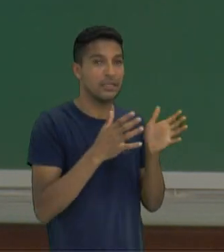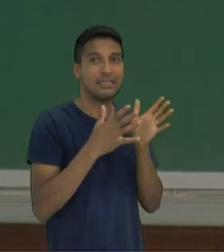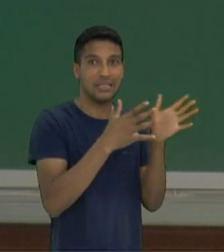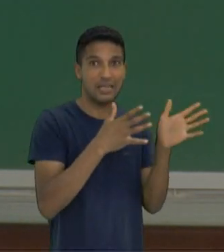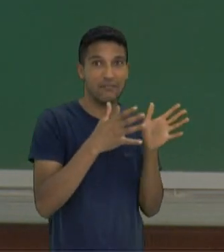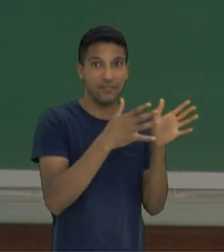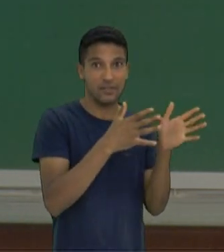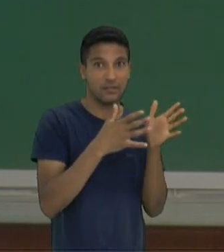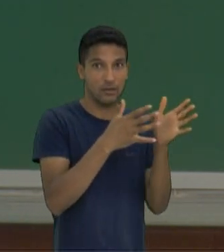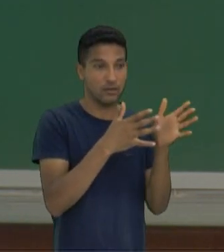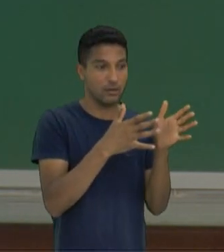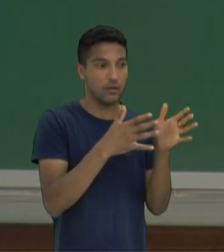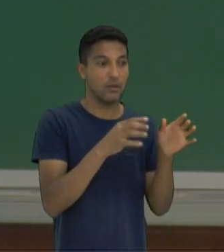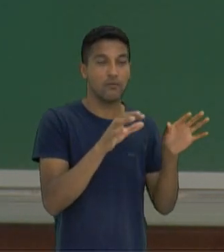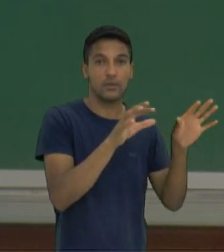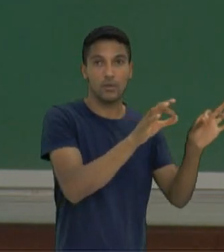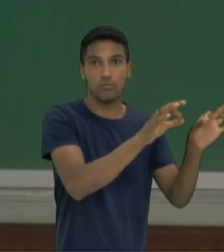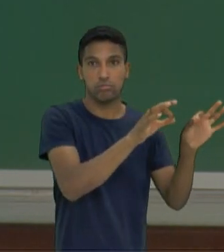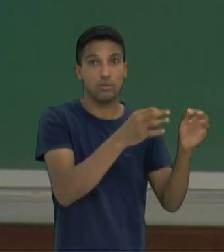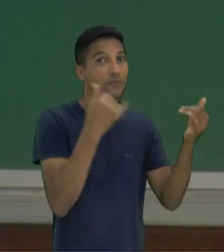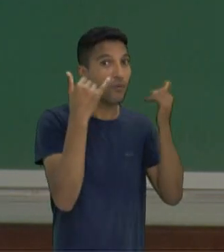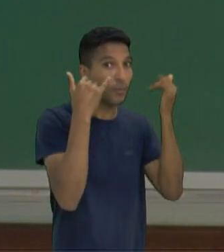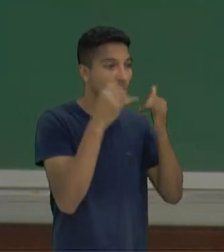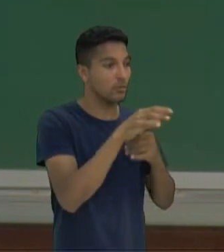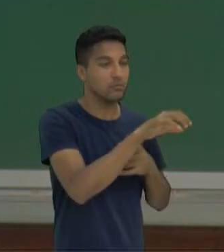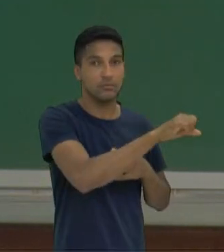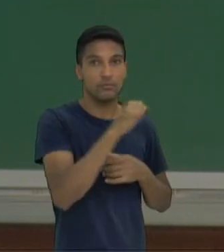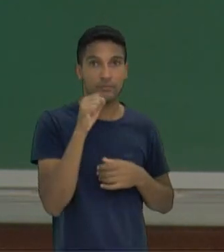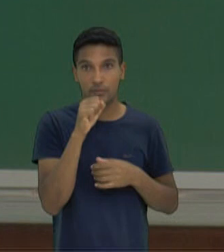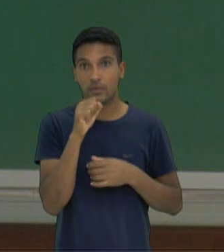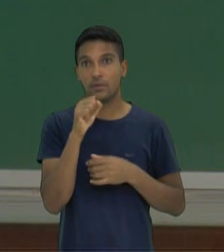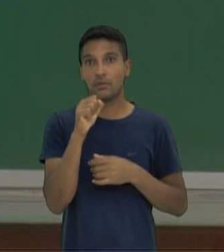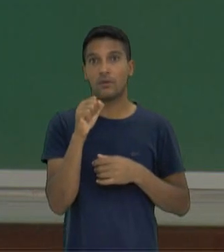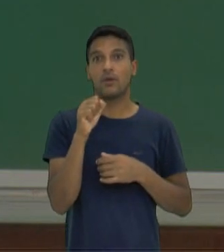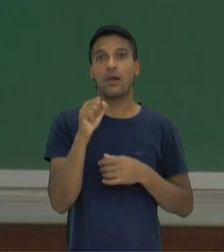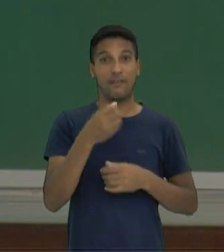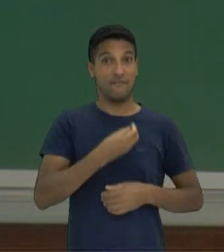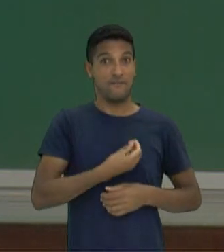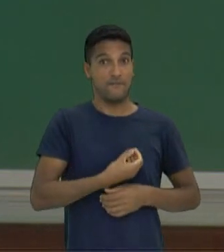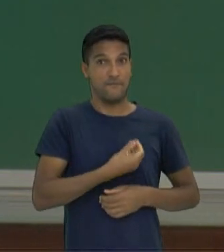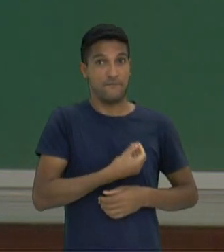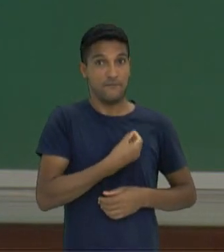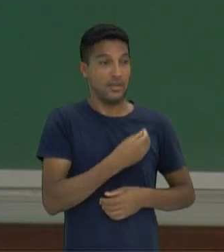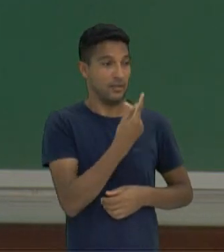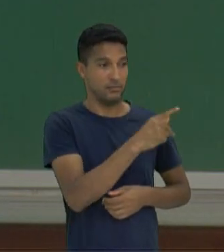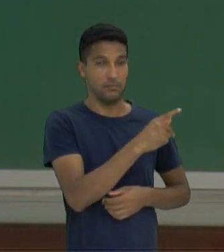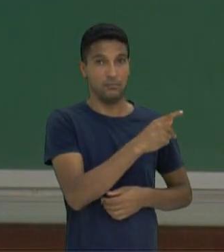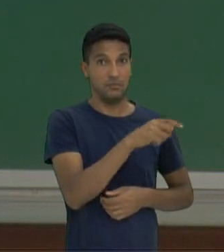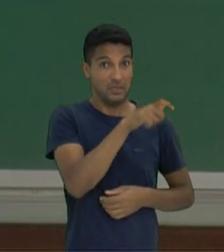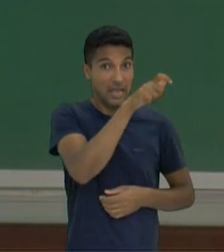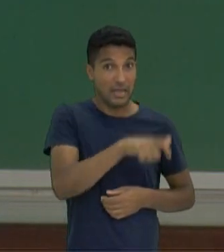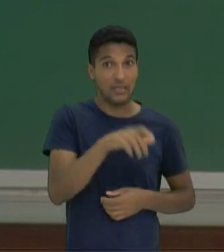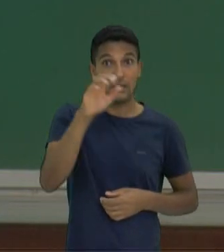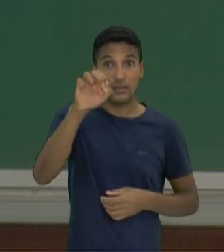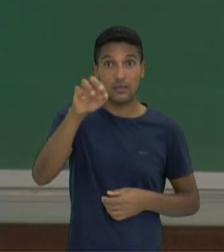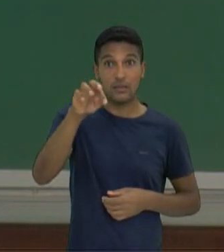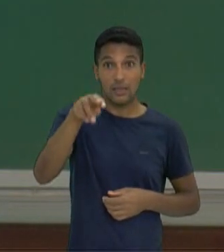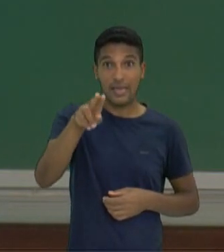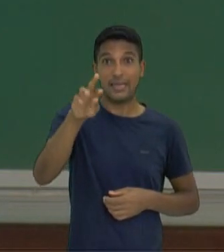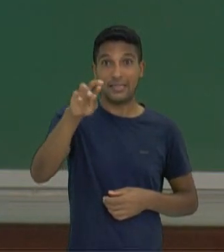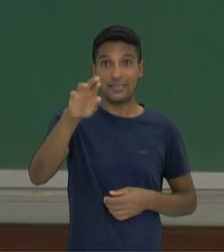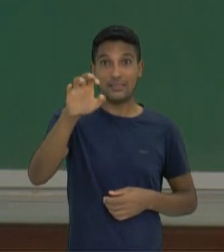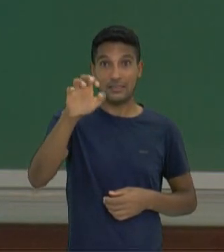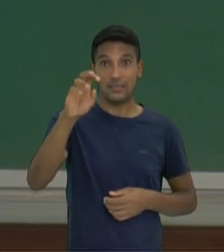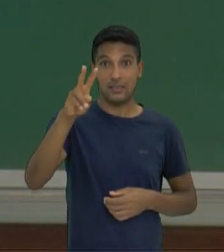entrevistado. Você escreveu um parágrafo. É interessante que você leia esse parágrafo sobre a vida do entrevistado para ele, essa